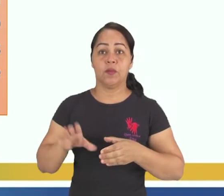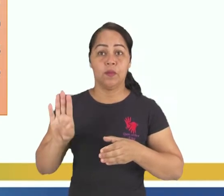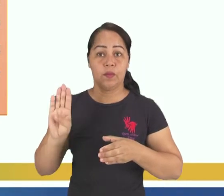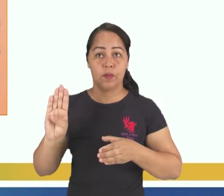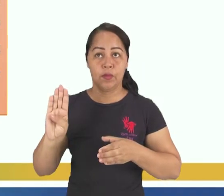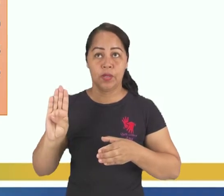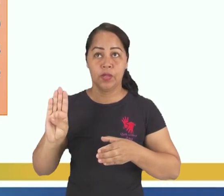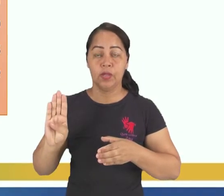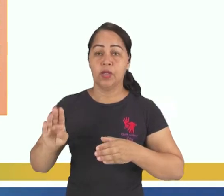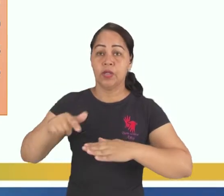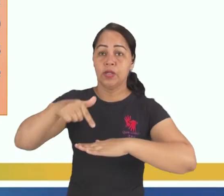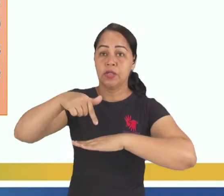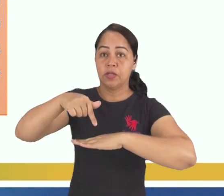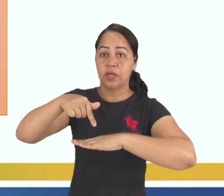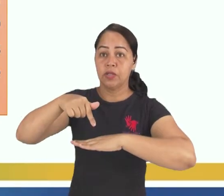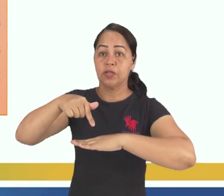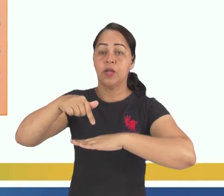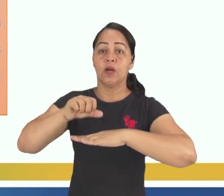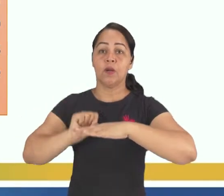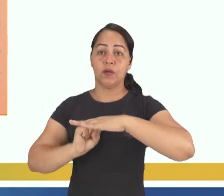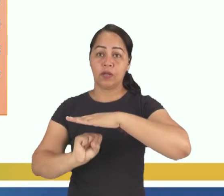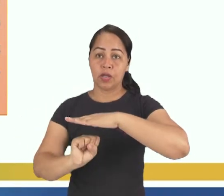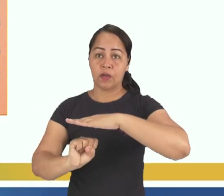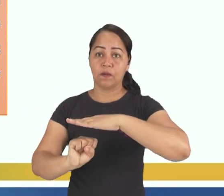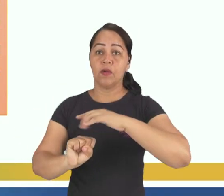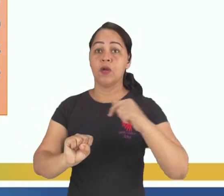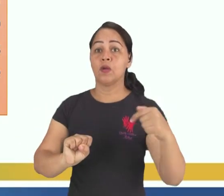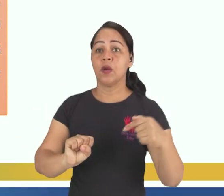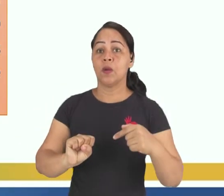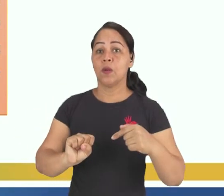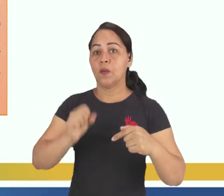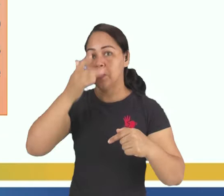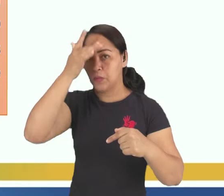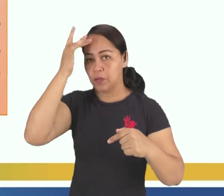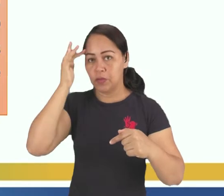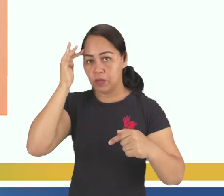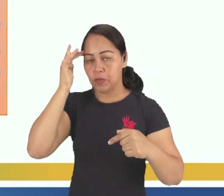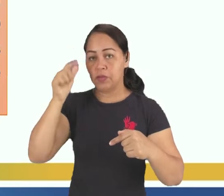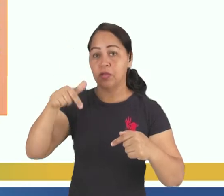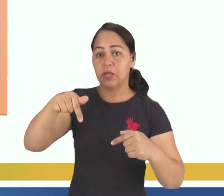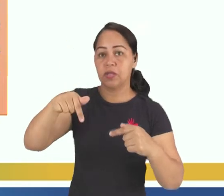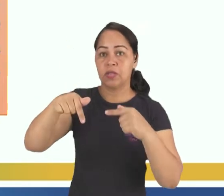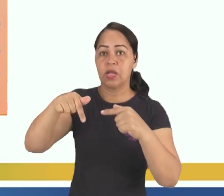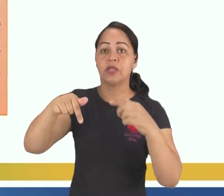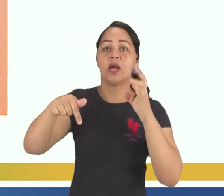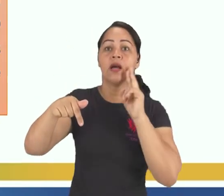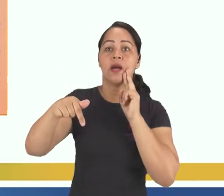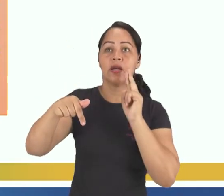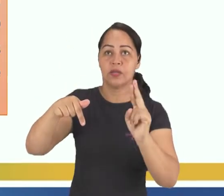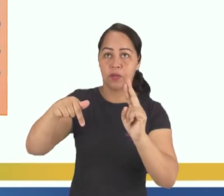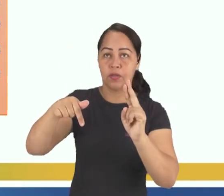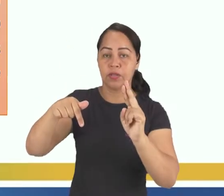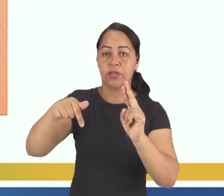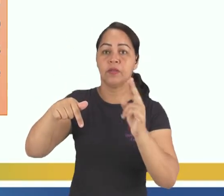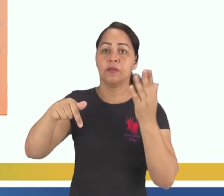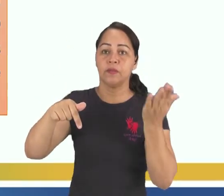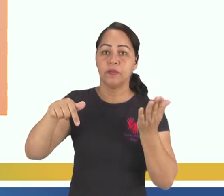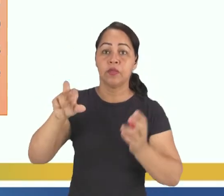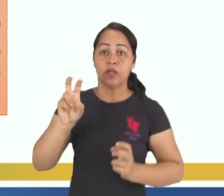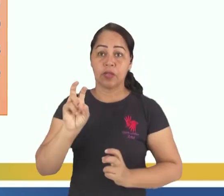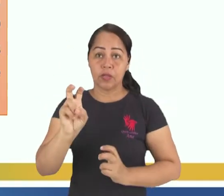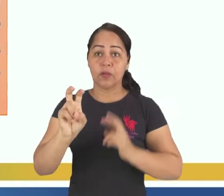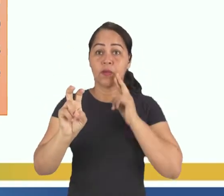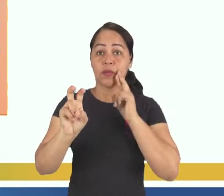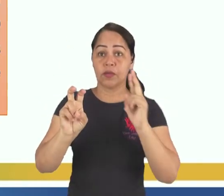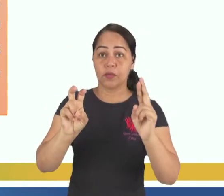raciocínio, 7/8, porque das 8 pessoas, 7 responderam corretamente. Então vamos lá, vamos pensar aqui um pouquinho.